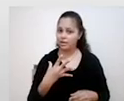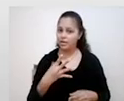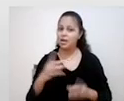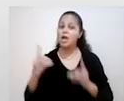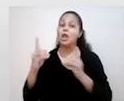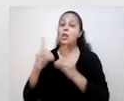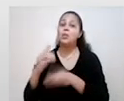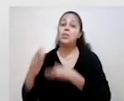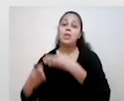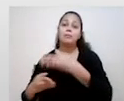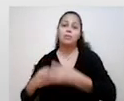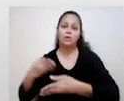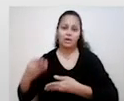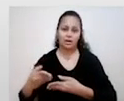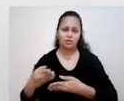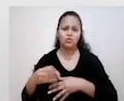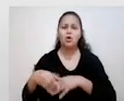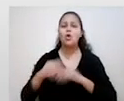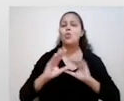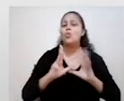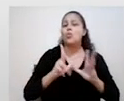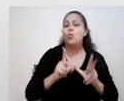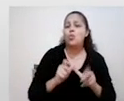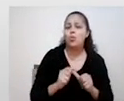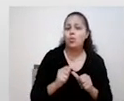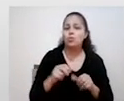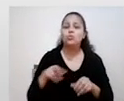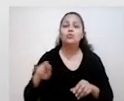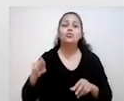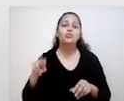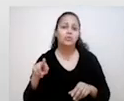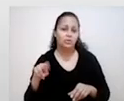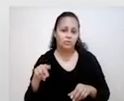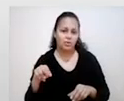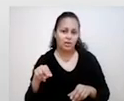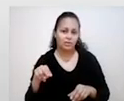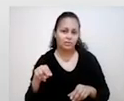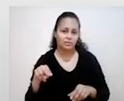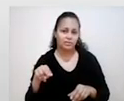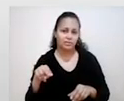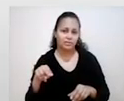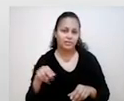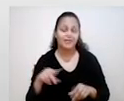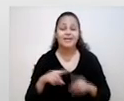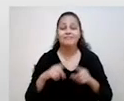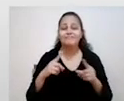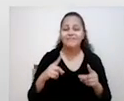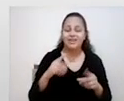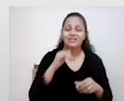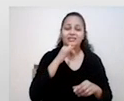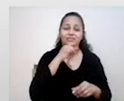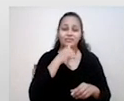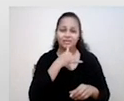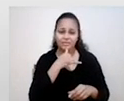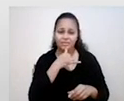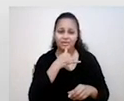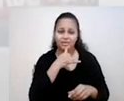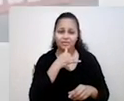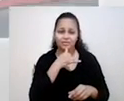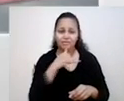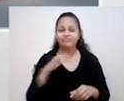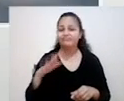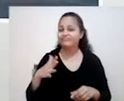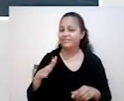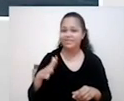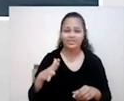que todos sejam iguais, tenham os mesmos direitos e os mesmos deveres. Infelizmente, nem sempre isso